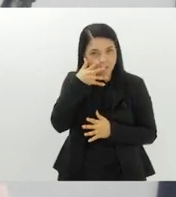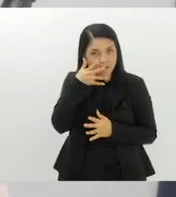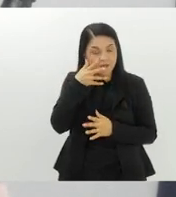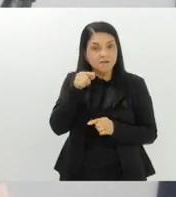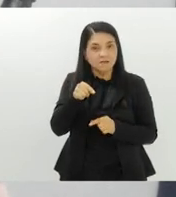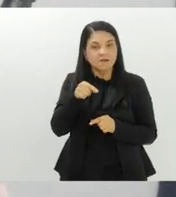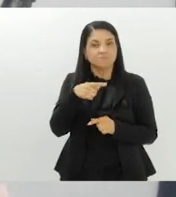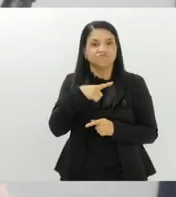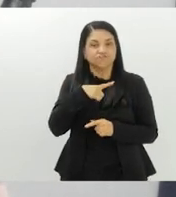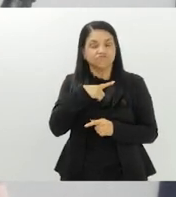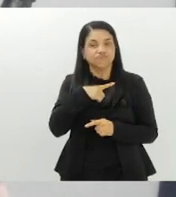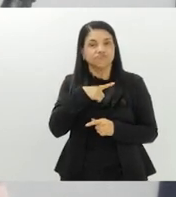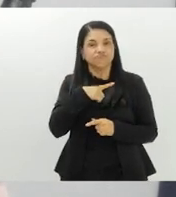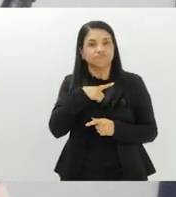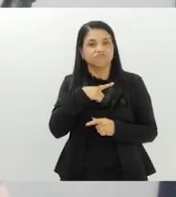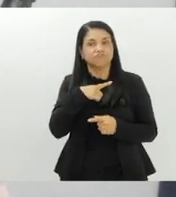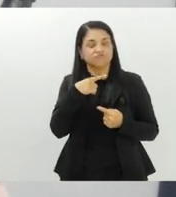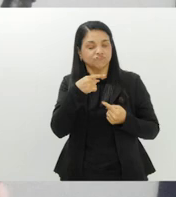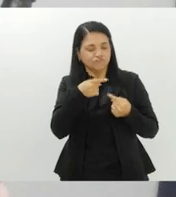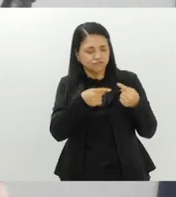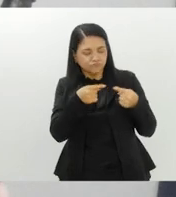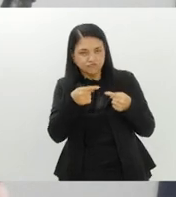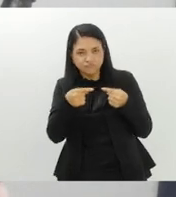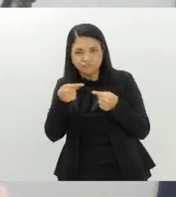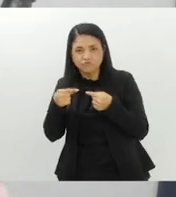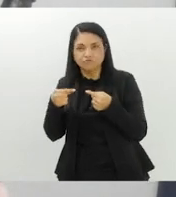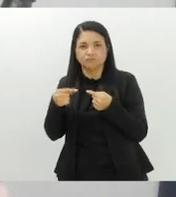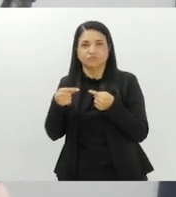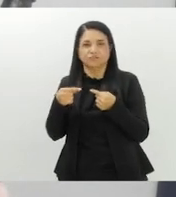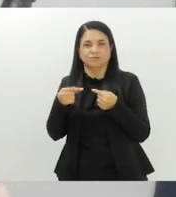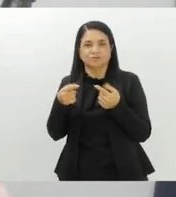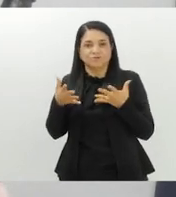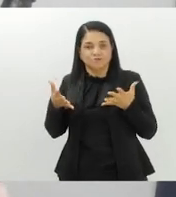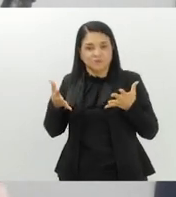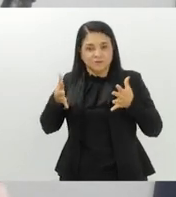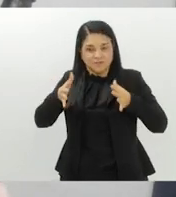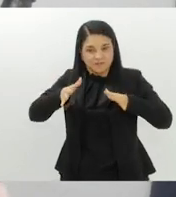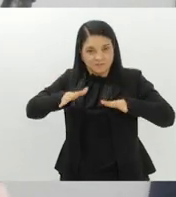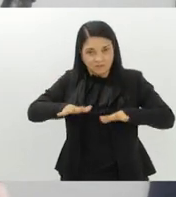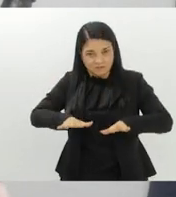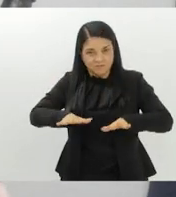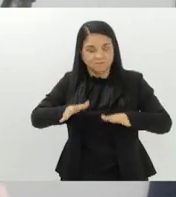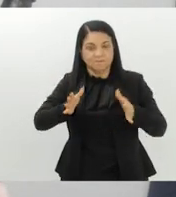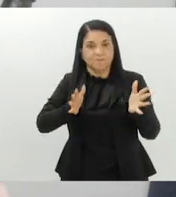porque, embora discutamos muito sobre acessibilidade e inclusão,